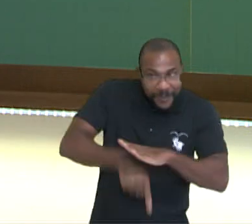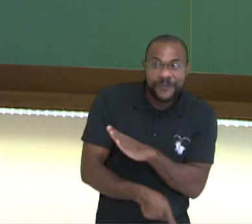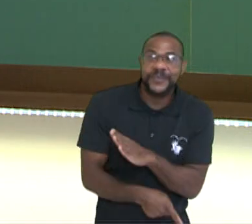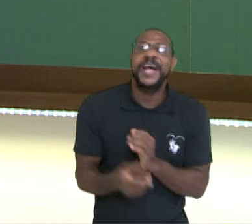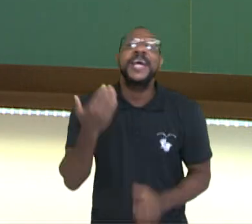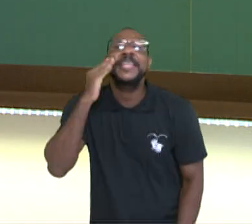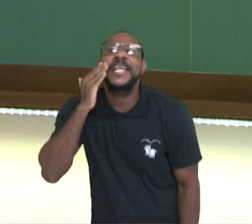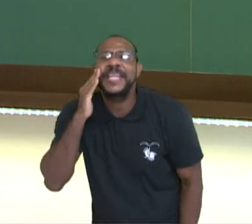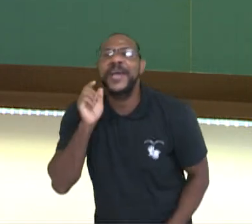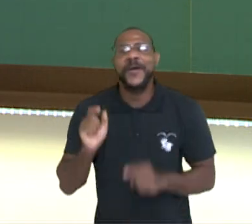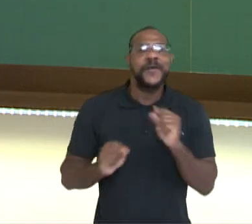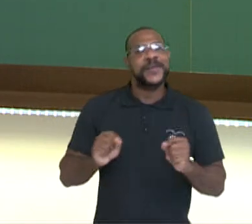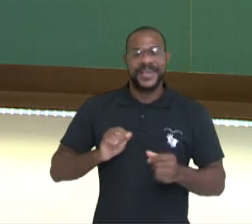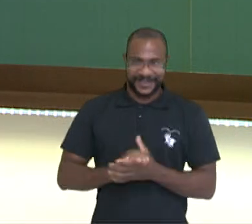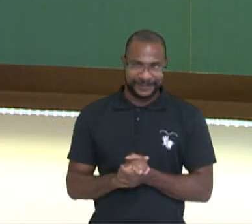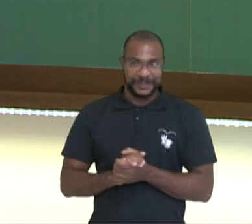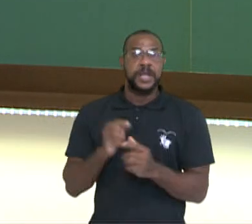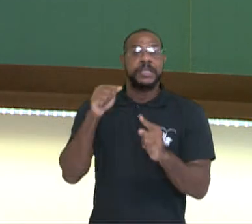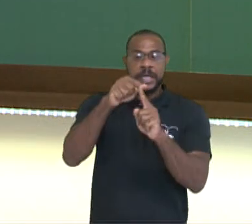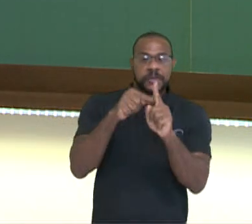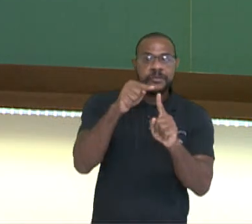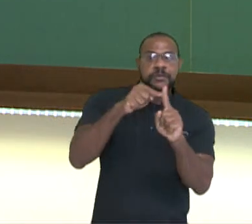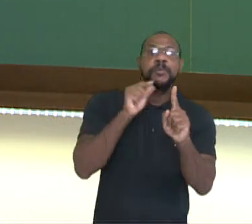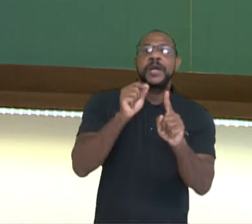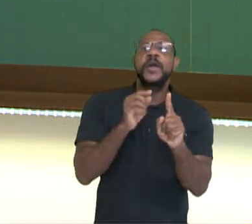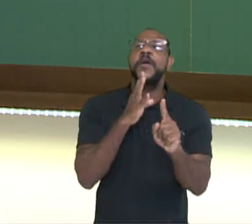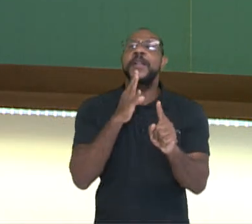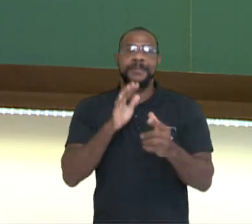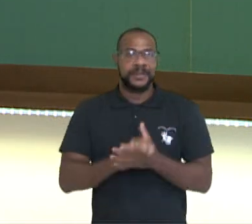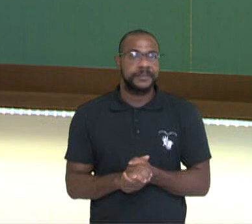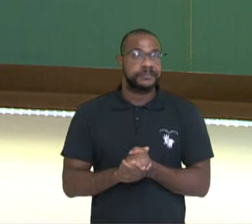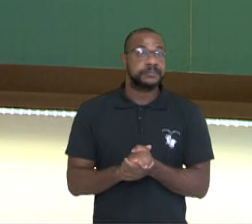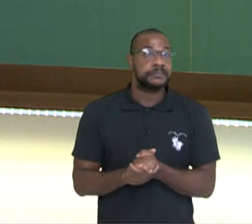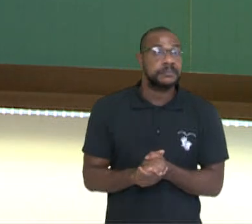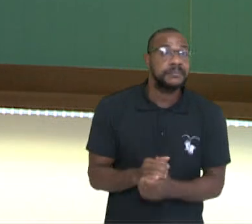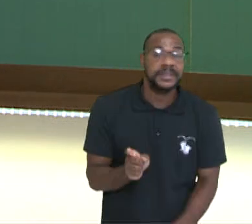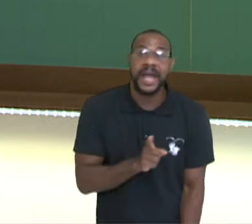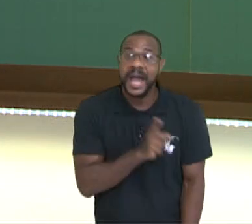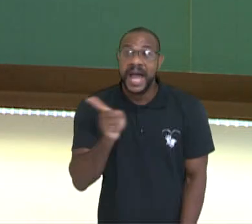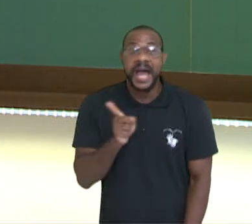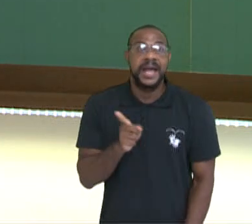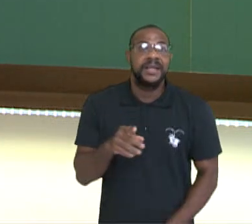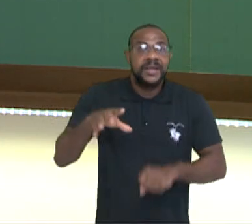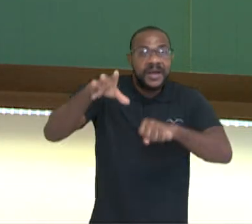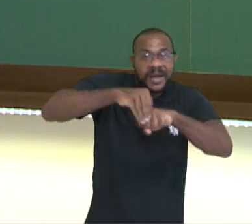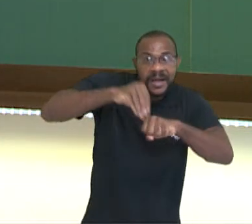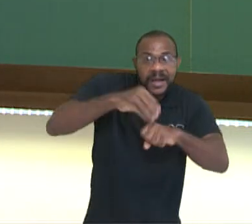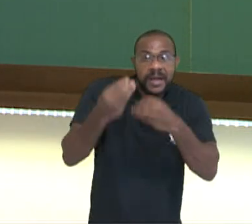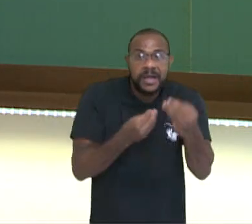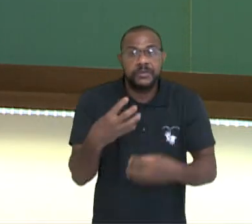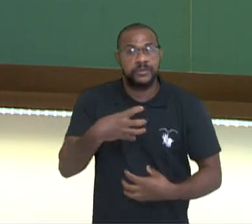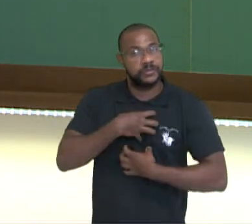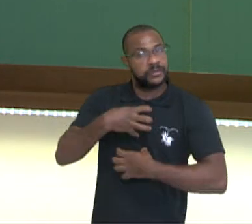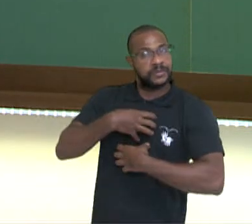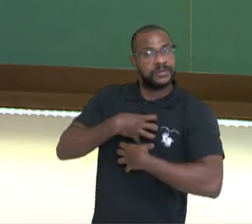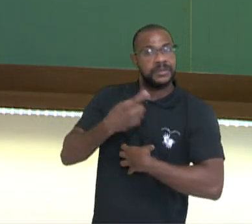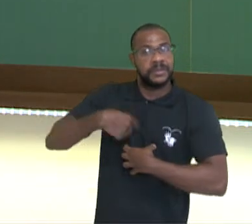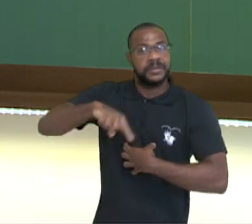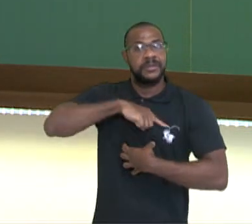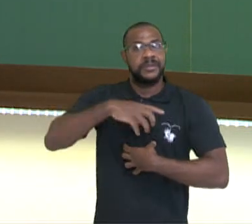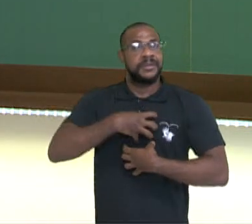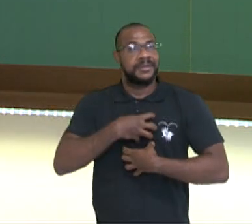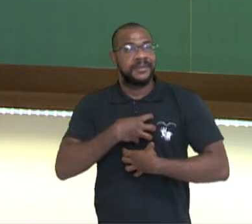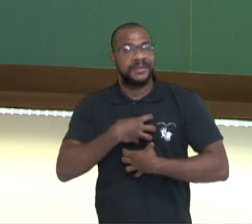entender que existem tipos de conhecimento. Então, essas formas de conhecimento, ou seja, como nós conhecemos a